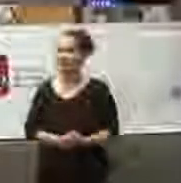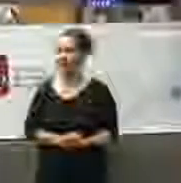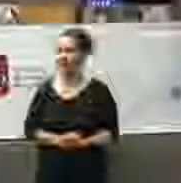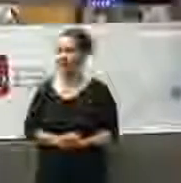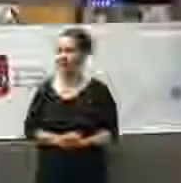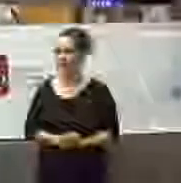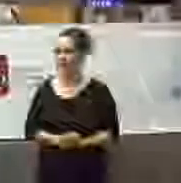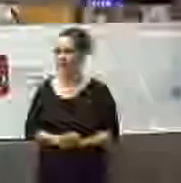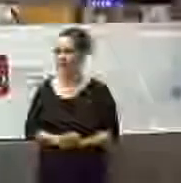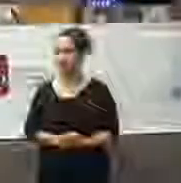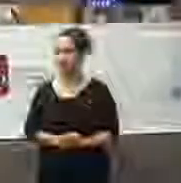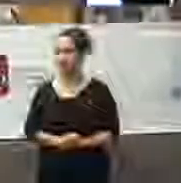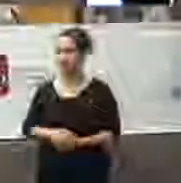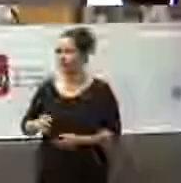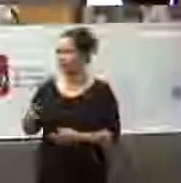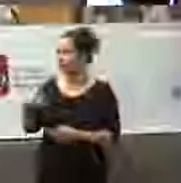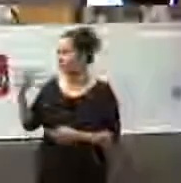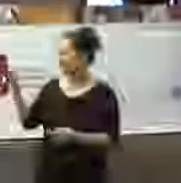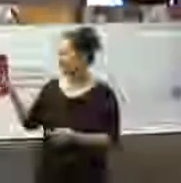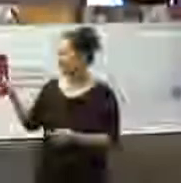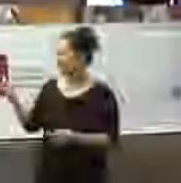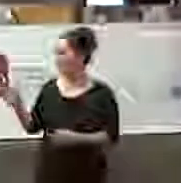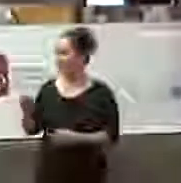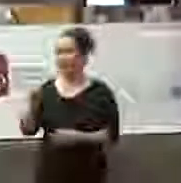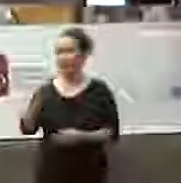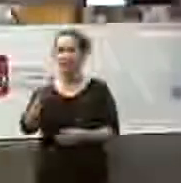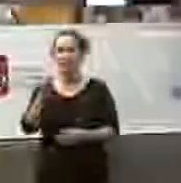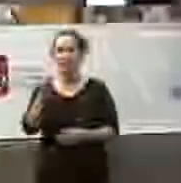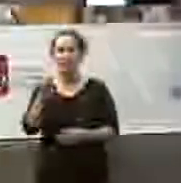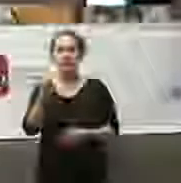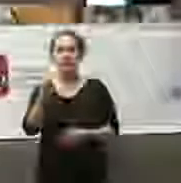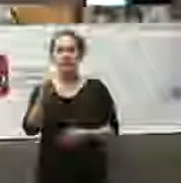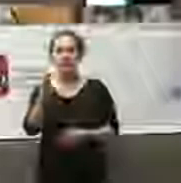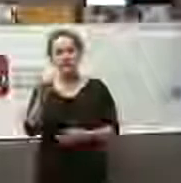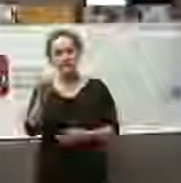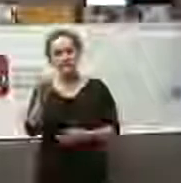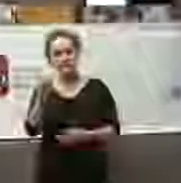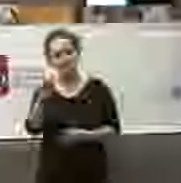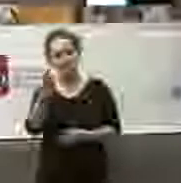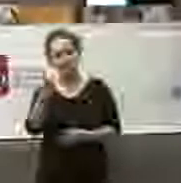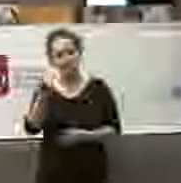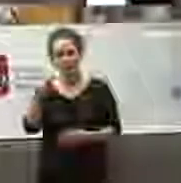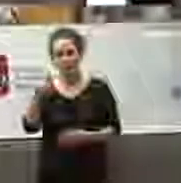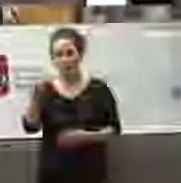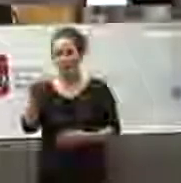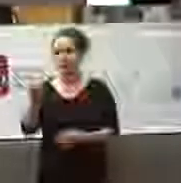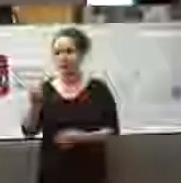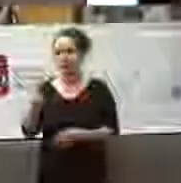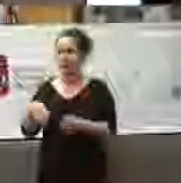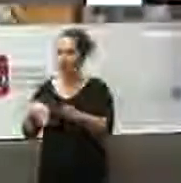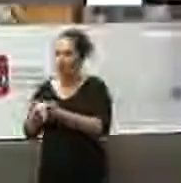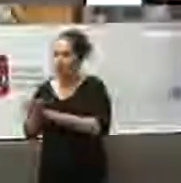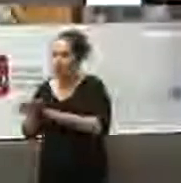a palavra entrada do sebastião vieira caixeta conselheiro nacional do conselho nacional do ministério público